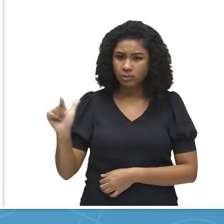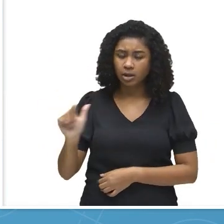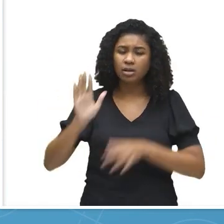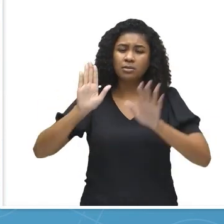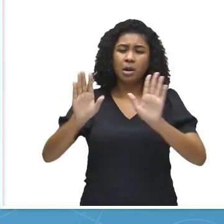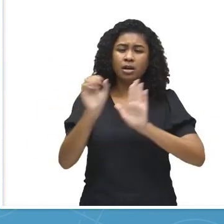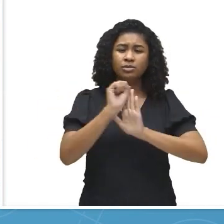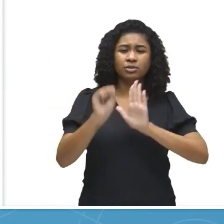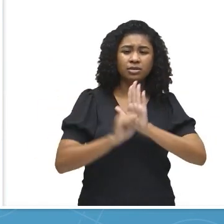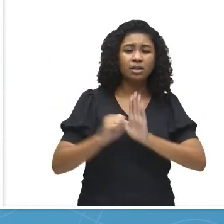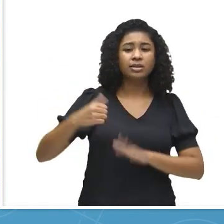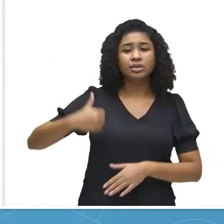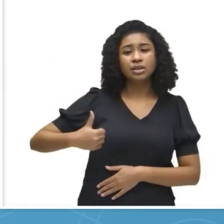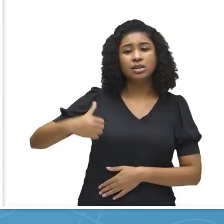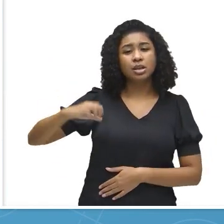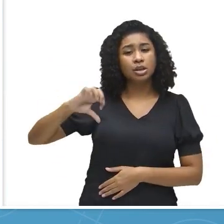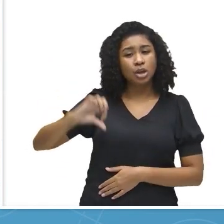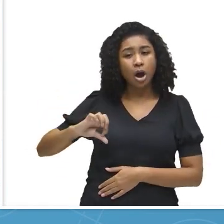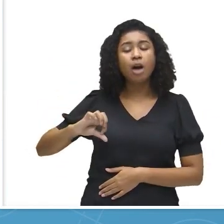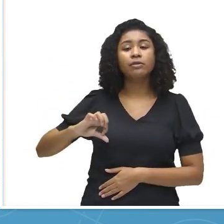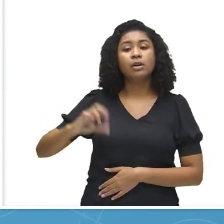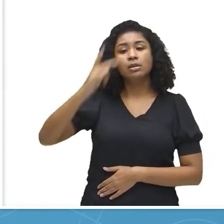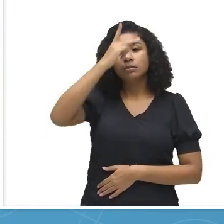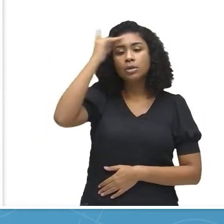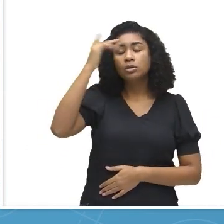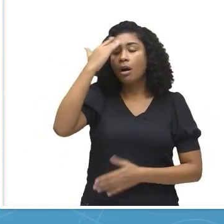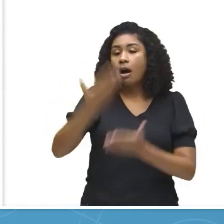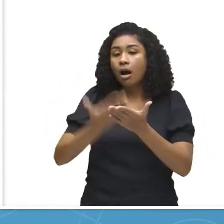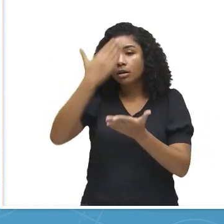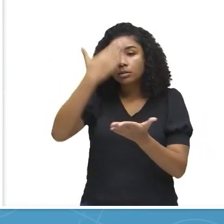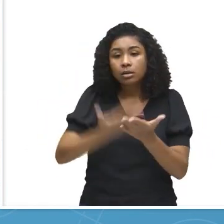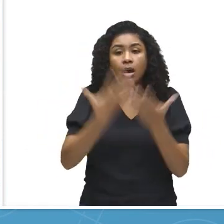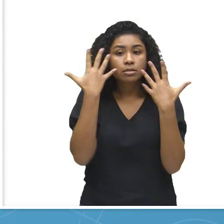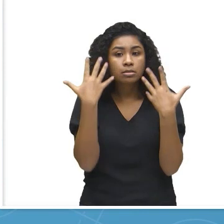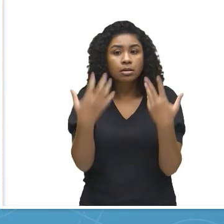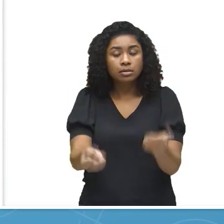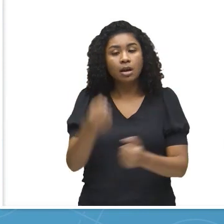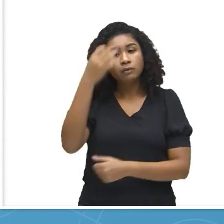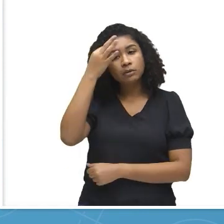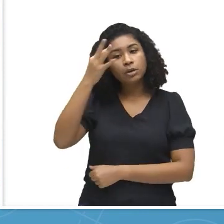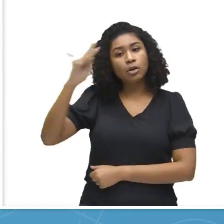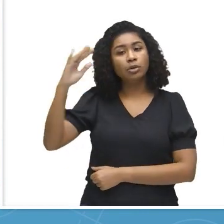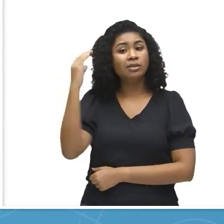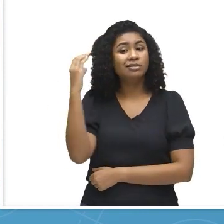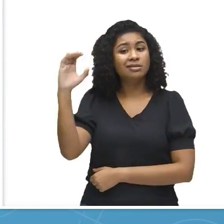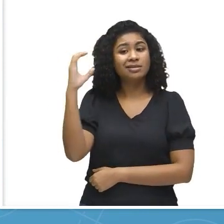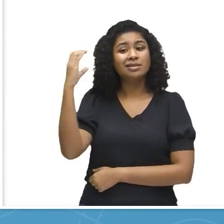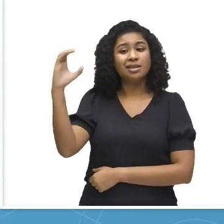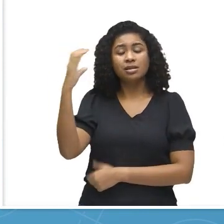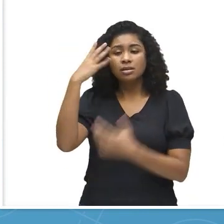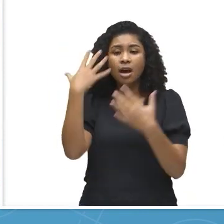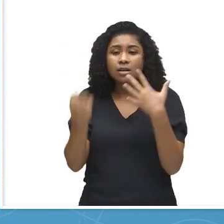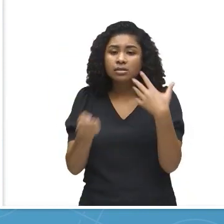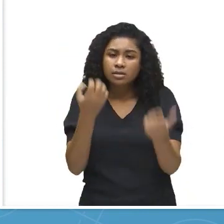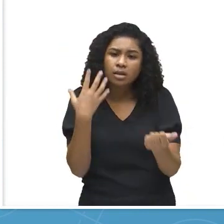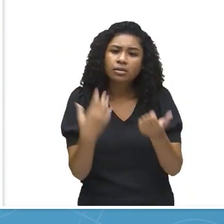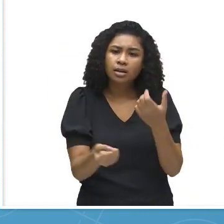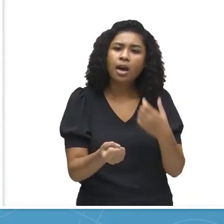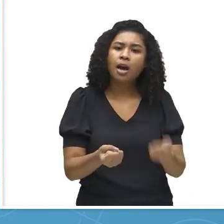século XIX, elas eram consideradas como teorias científicas. E muito aceita, inclusive, para